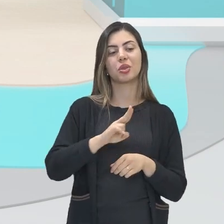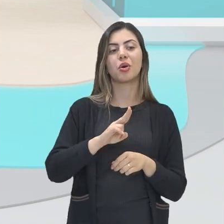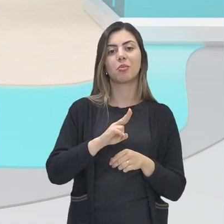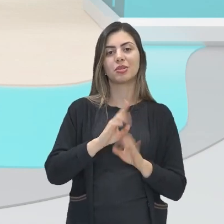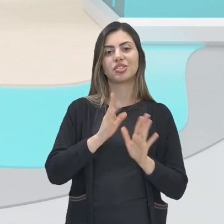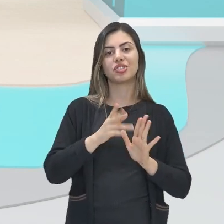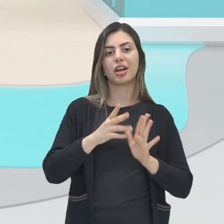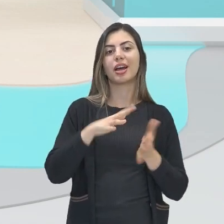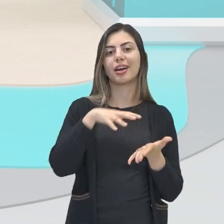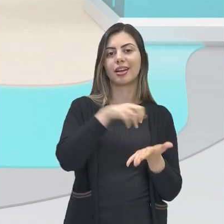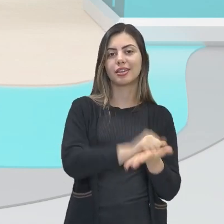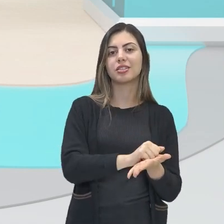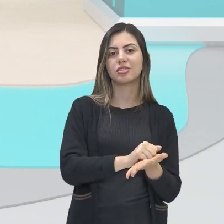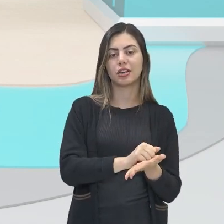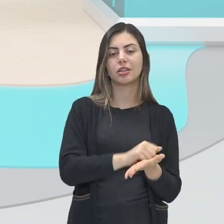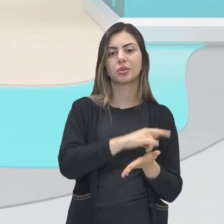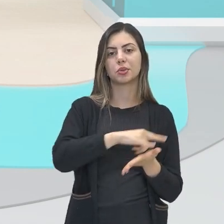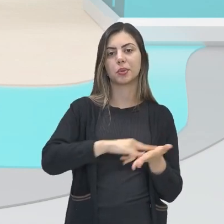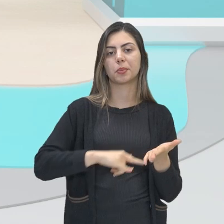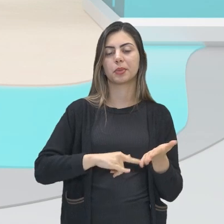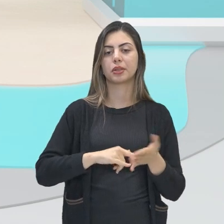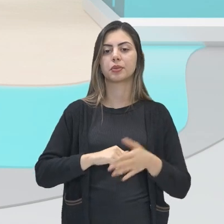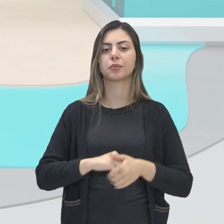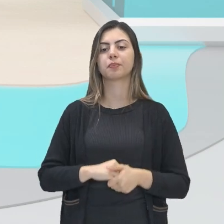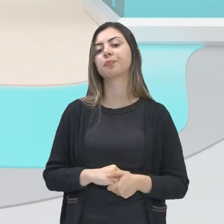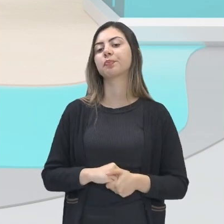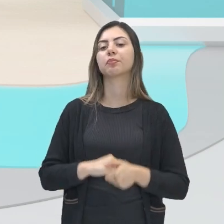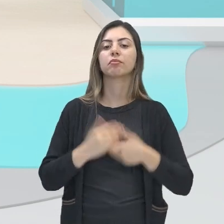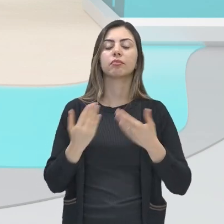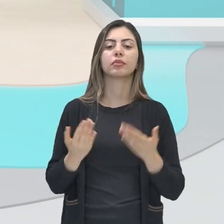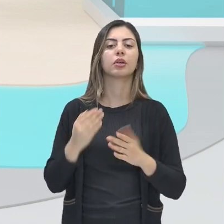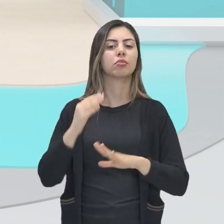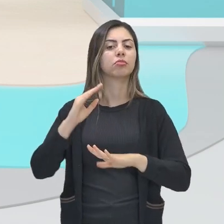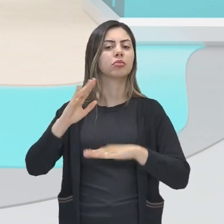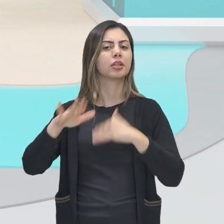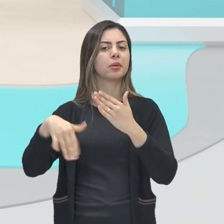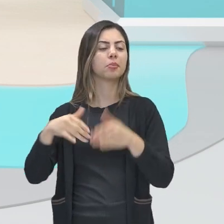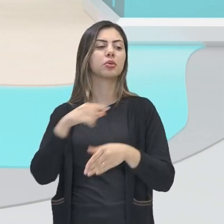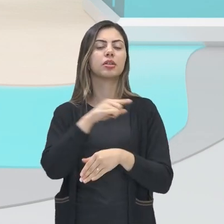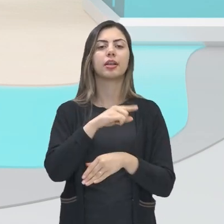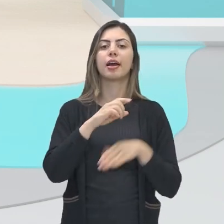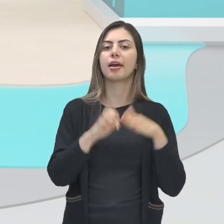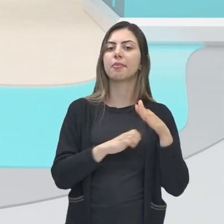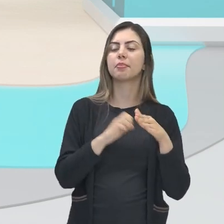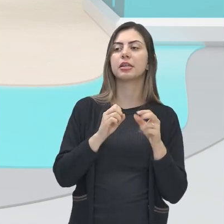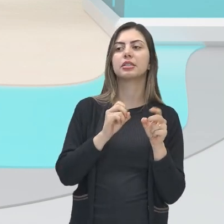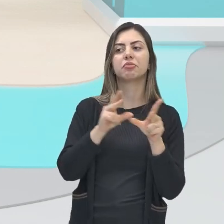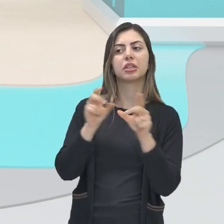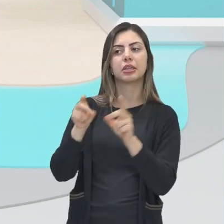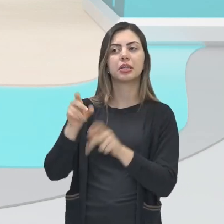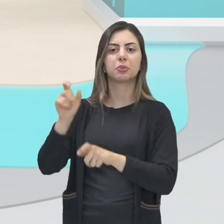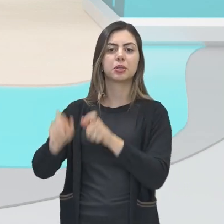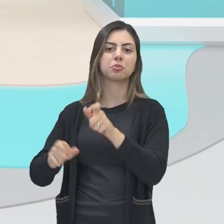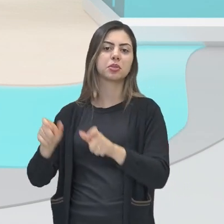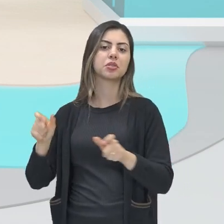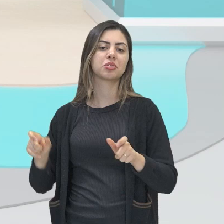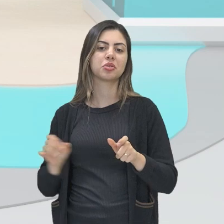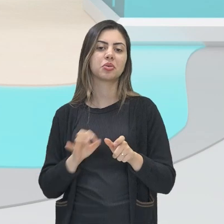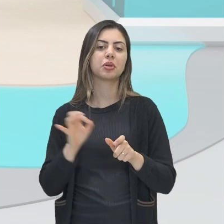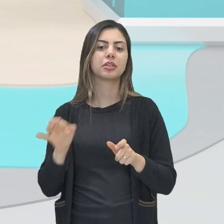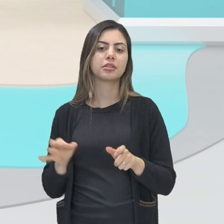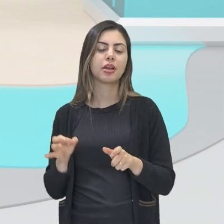J. Jacques. E aí, então, depois ele vendeu essa empresa para outras pessoas, né,